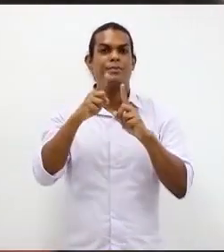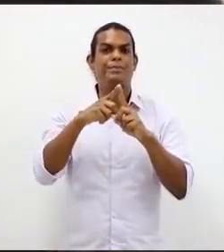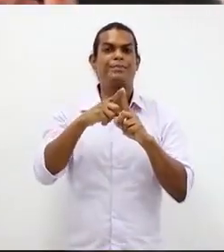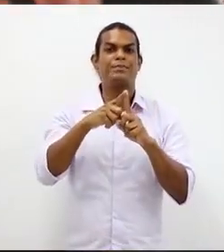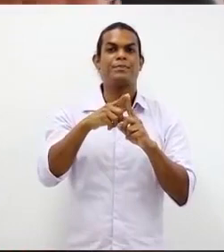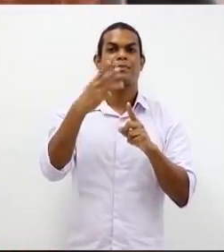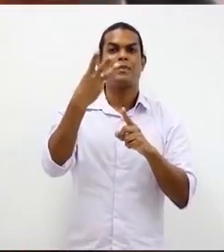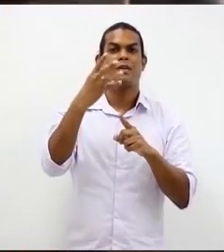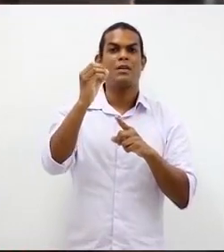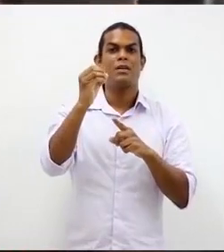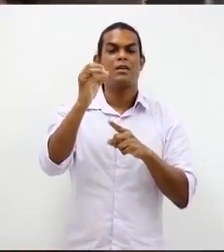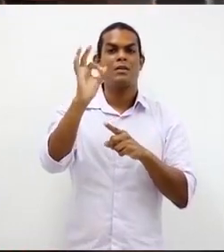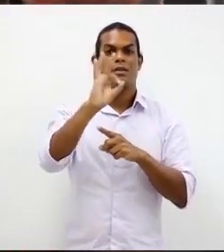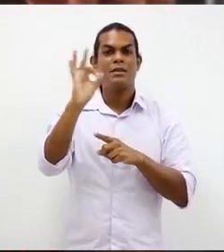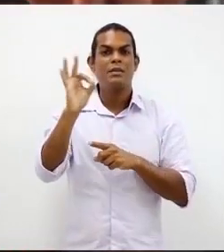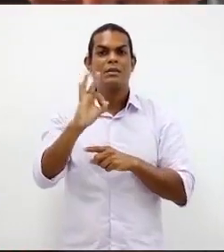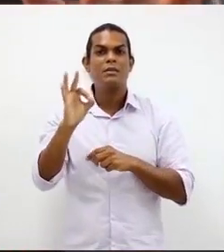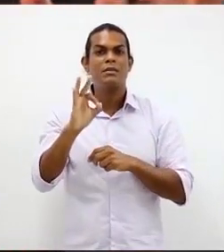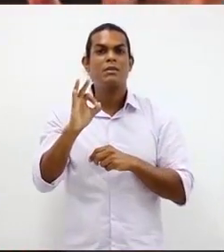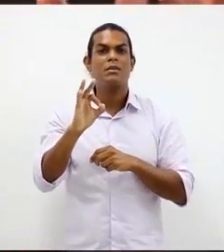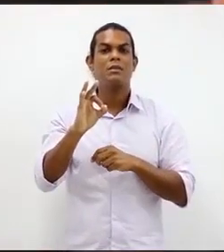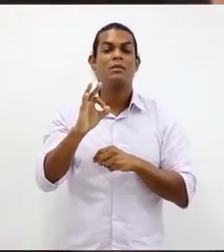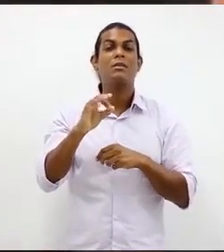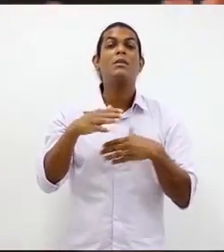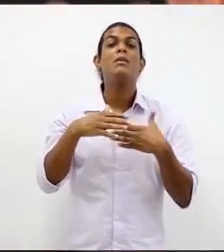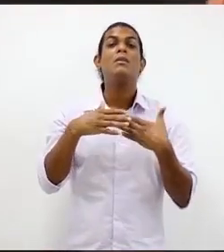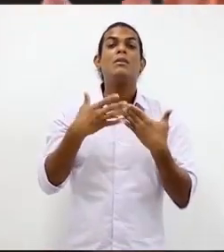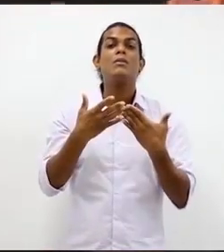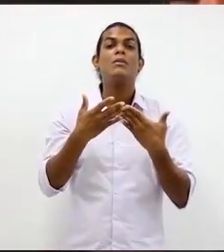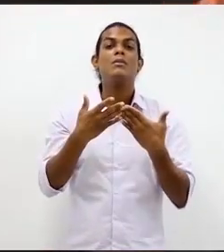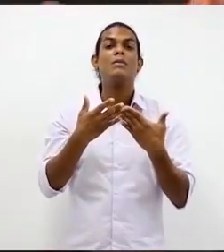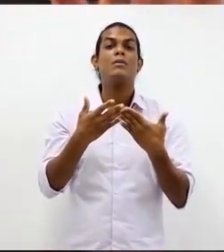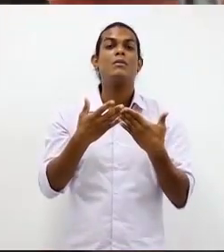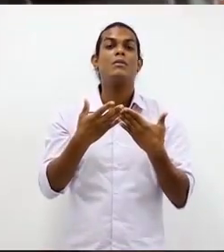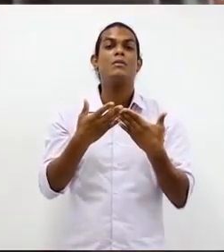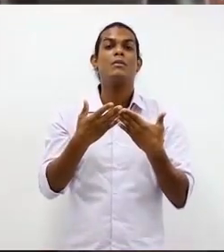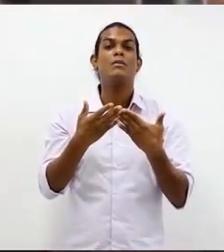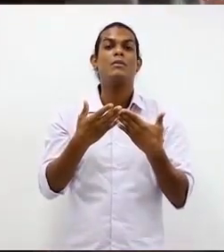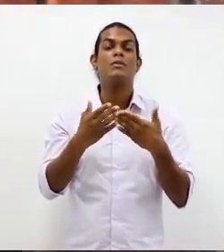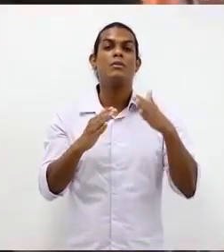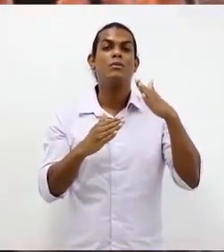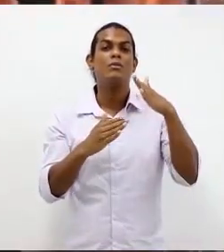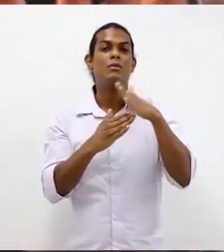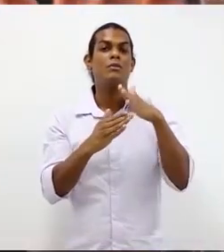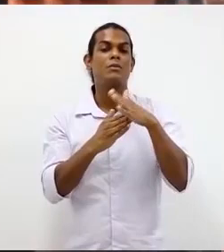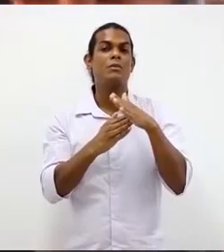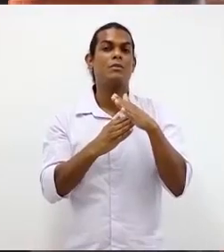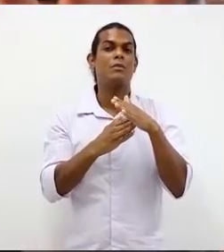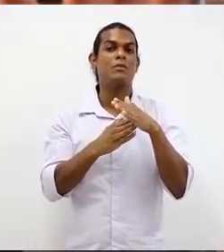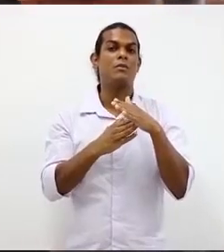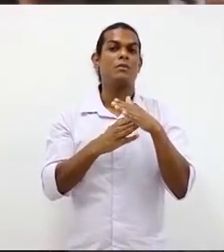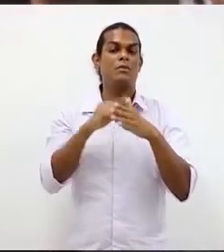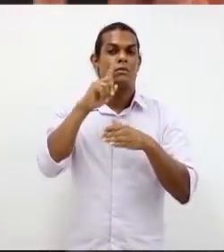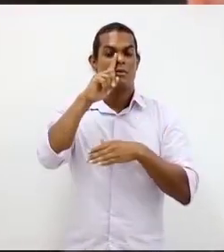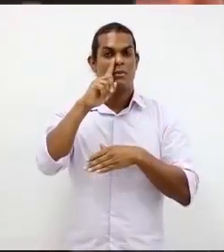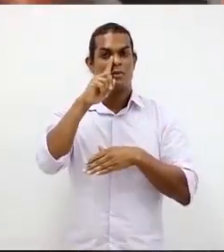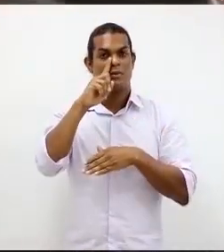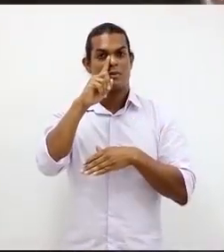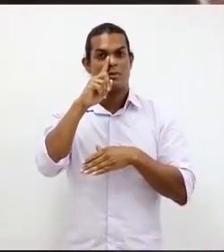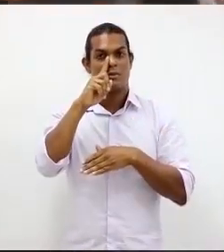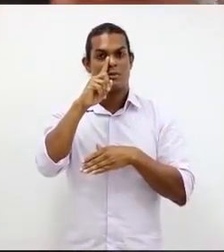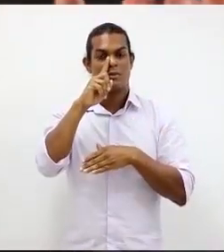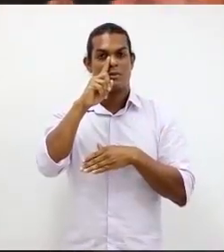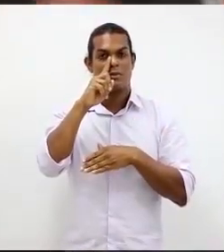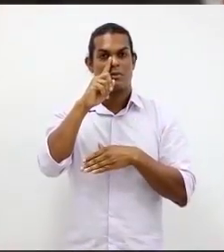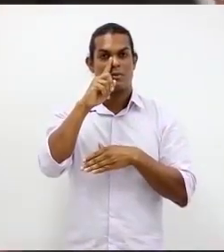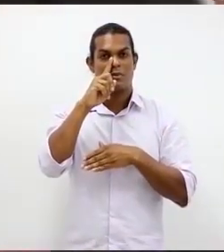né? Enquanto o grau de periculosidade ele é determinado para aquelas atividades específicas,